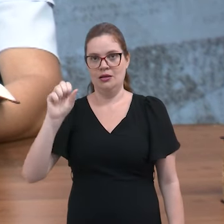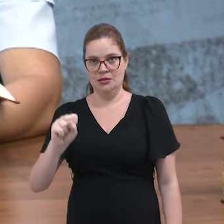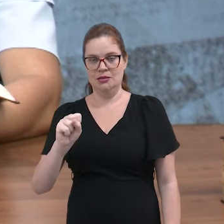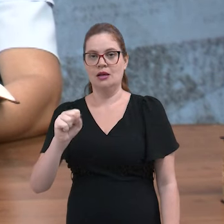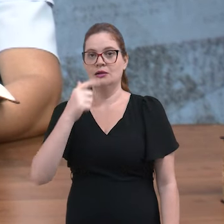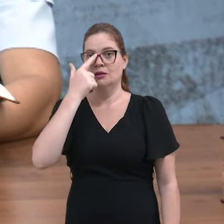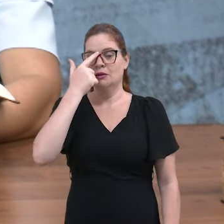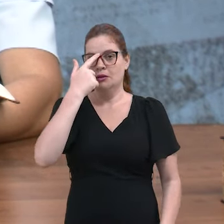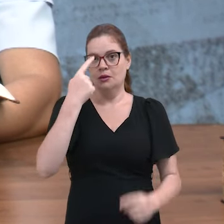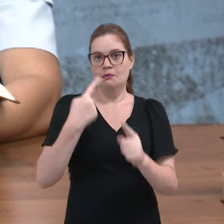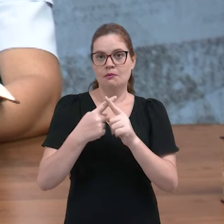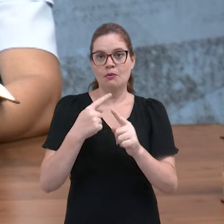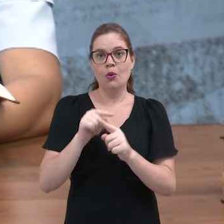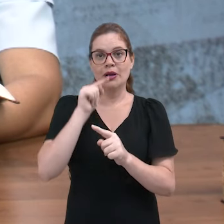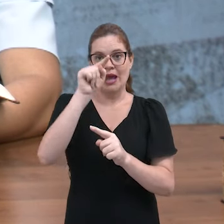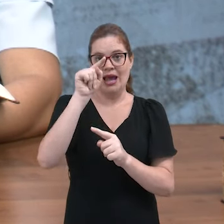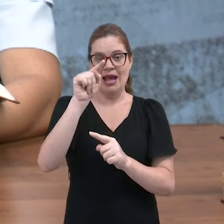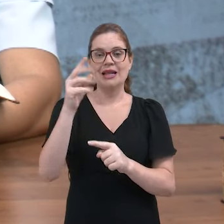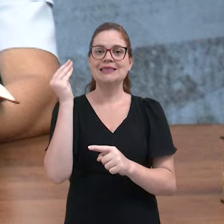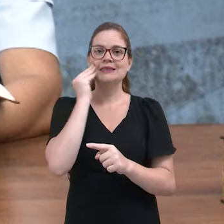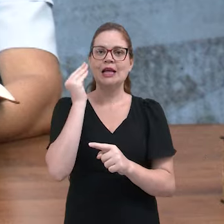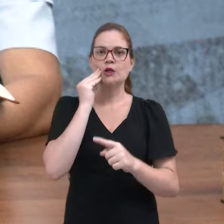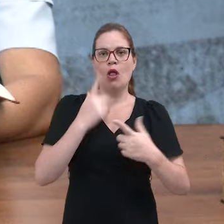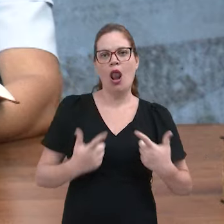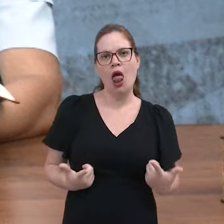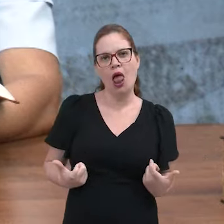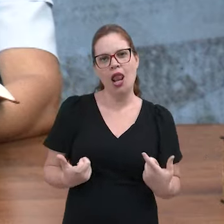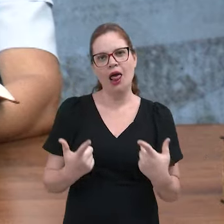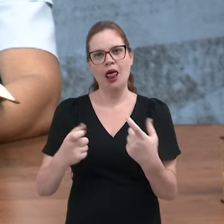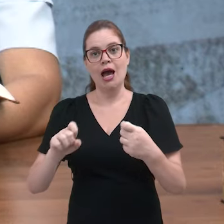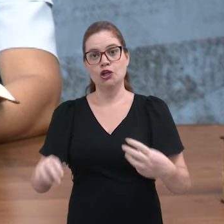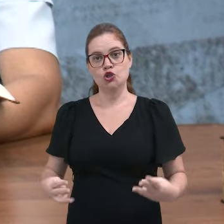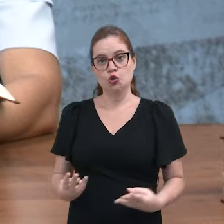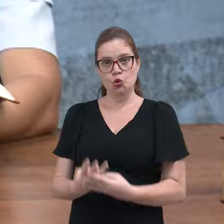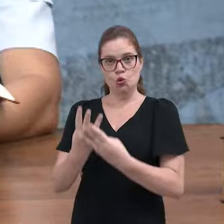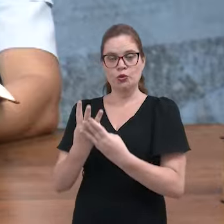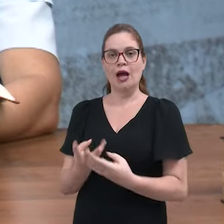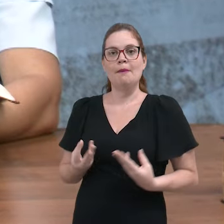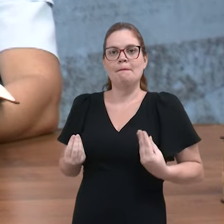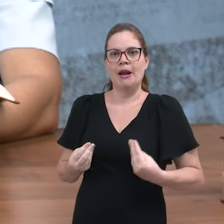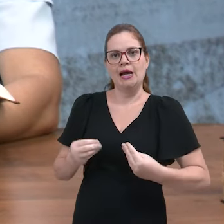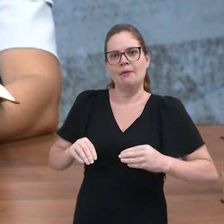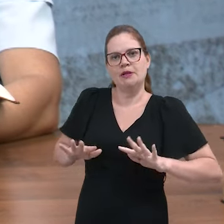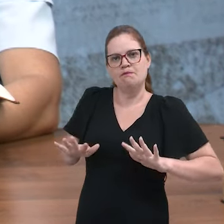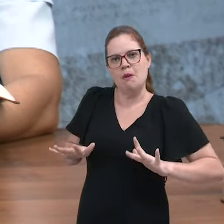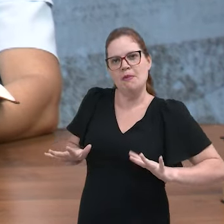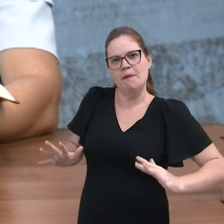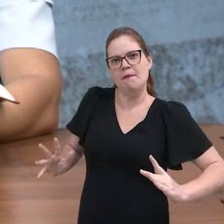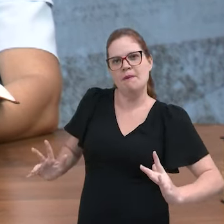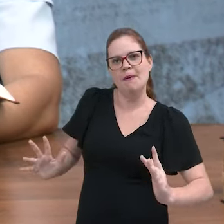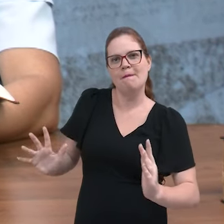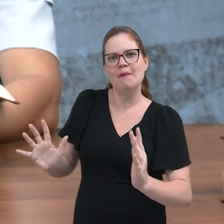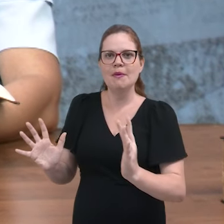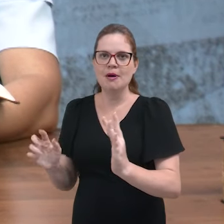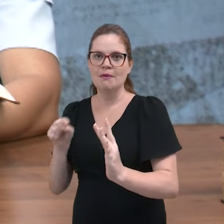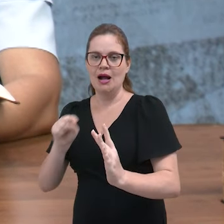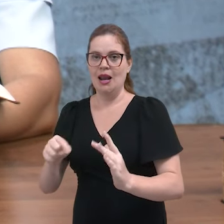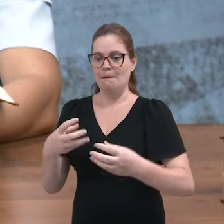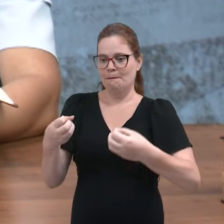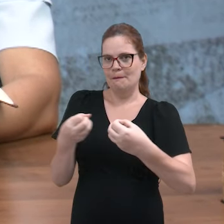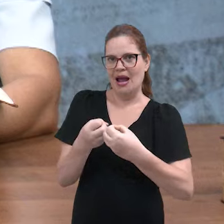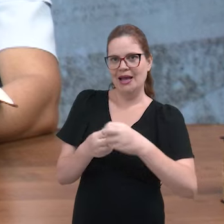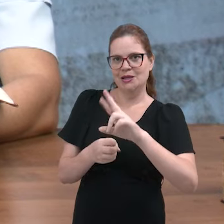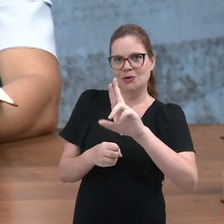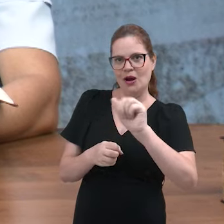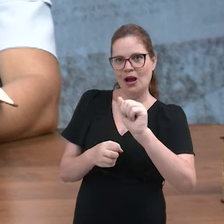e edificou a Ramá, para que a ninguém fosse permitido sair nem entrar junto a Asa,